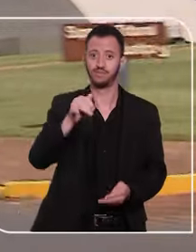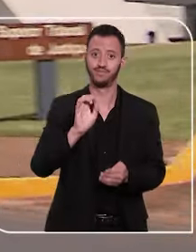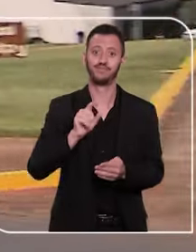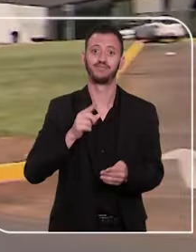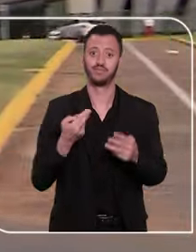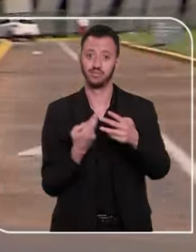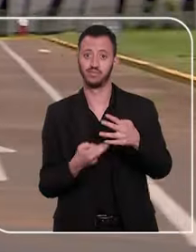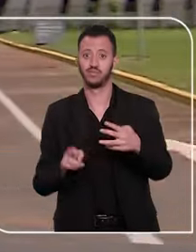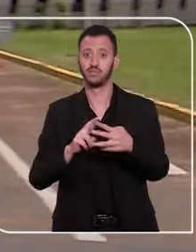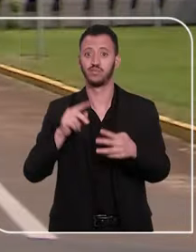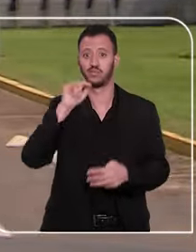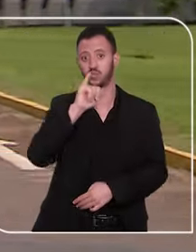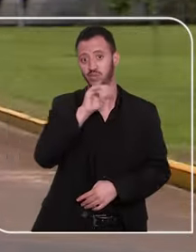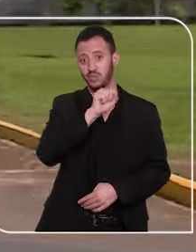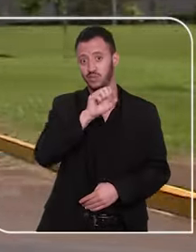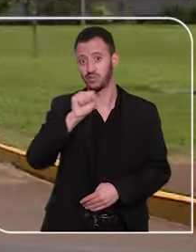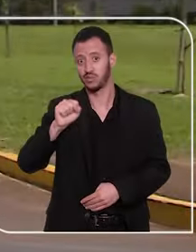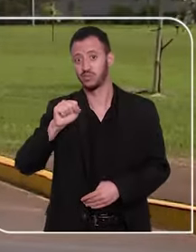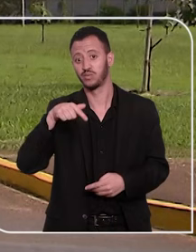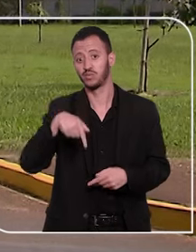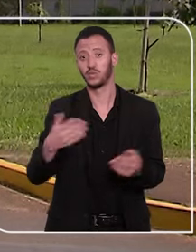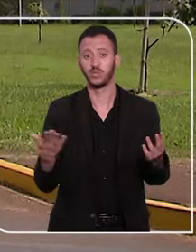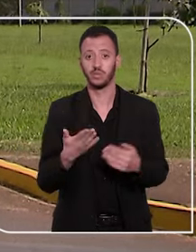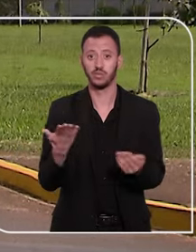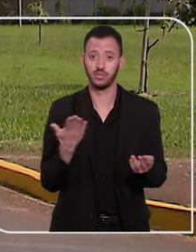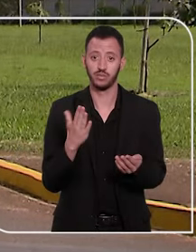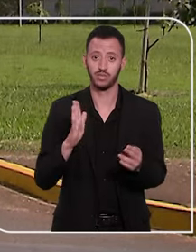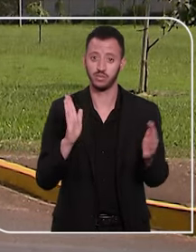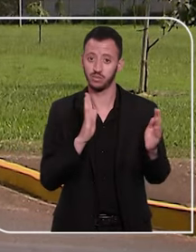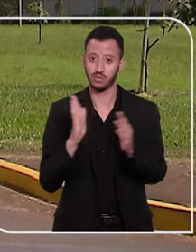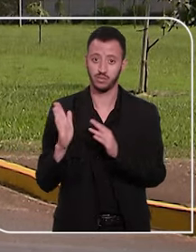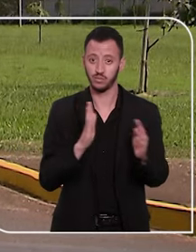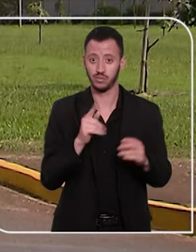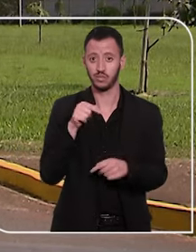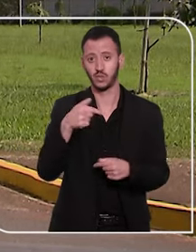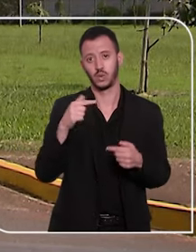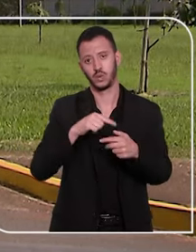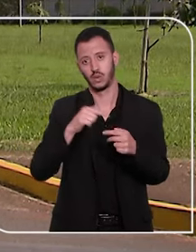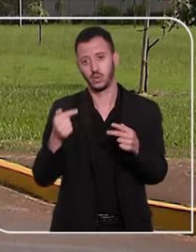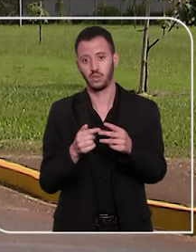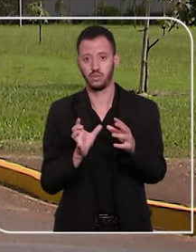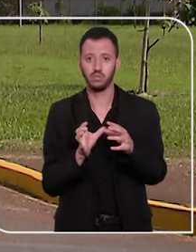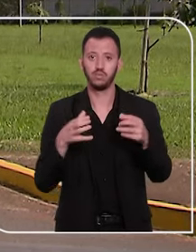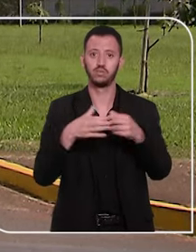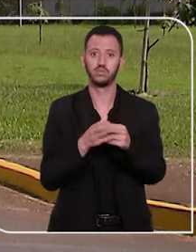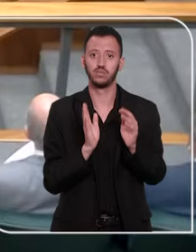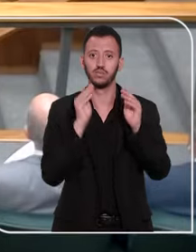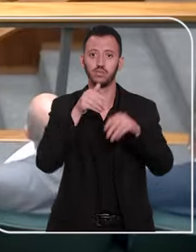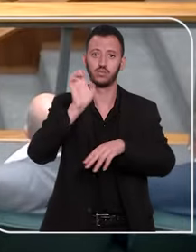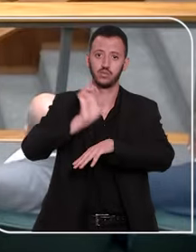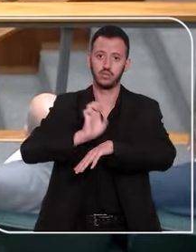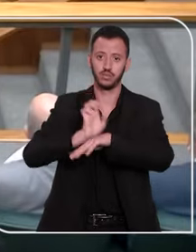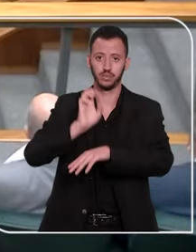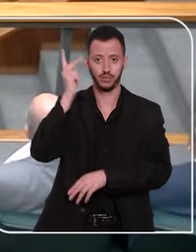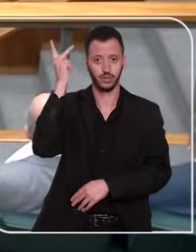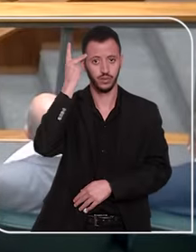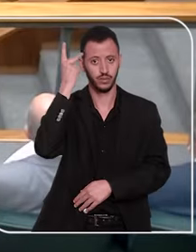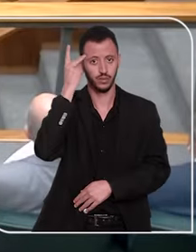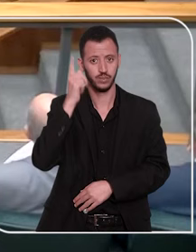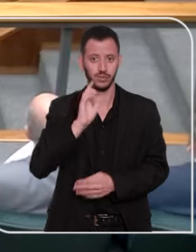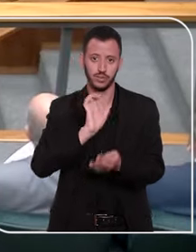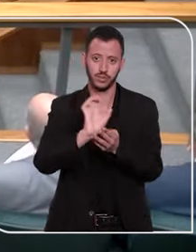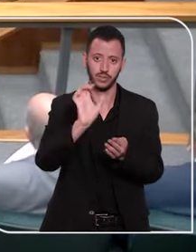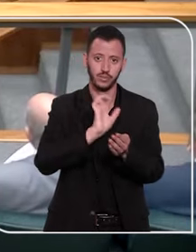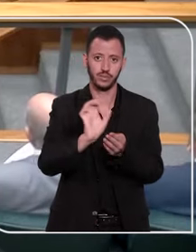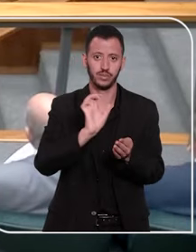STJ o recurso especial do INSS foi parcialmente promovido pela segunda turma que determinou ao estado